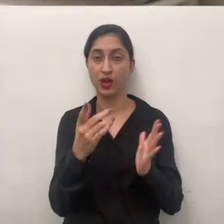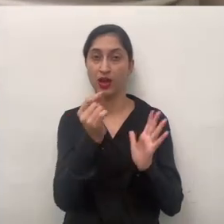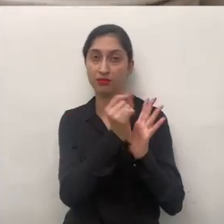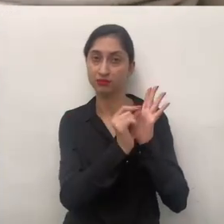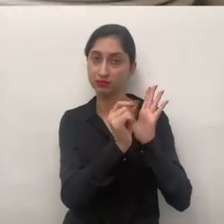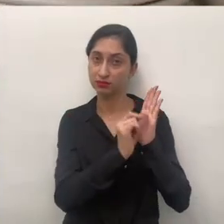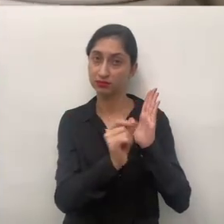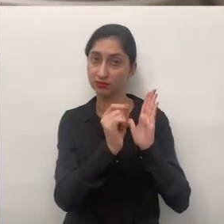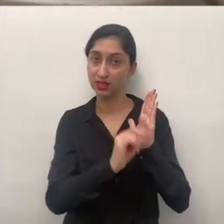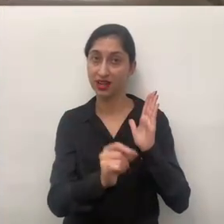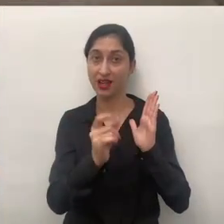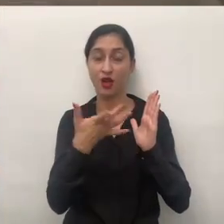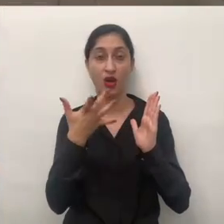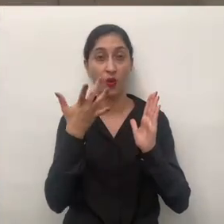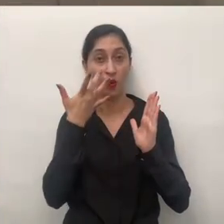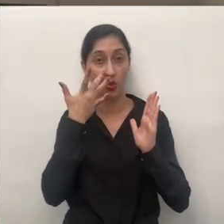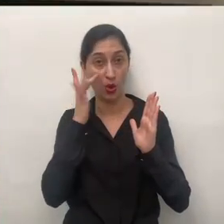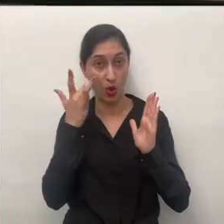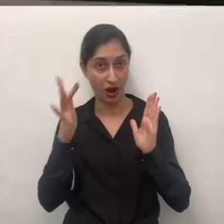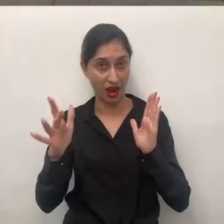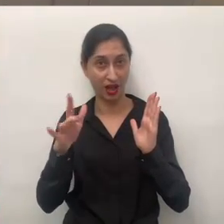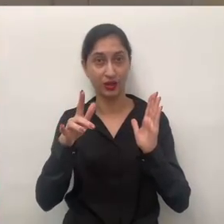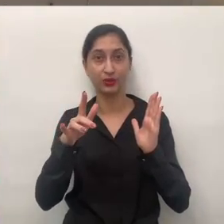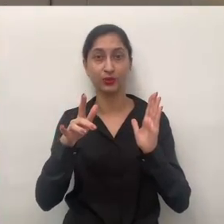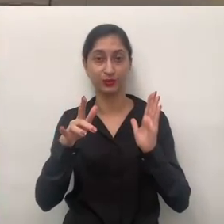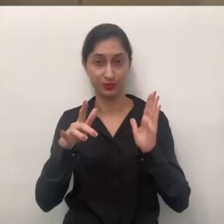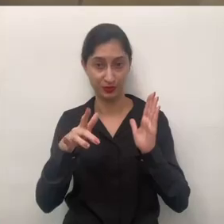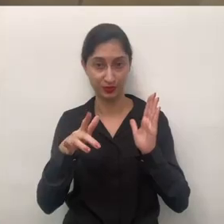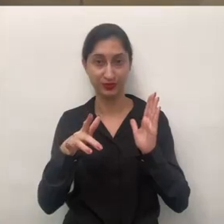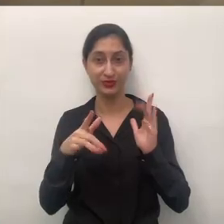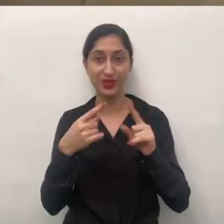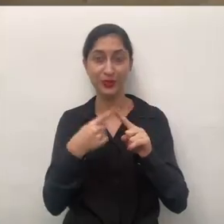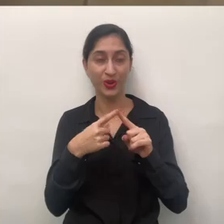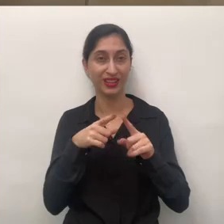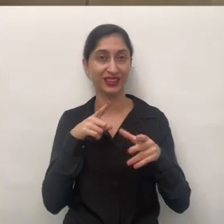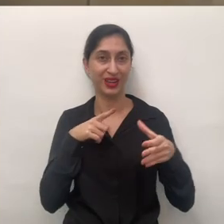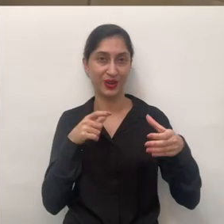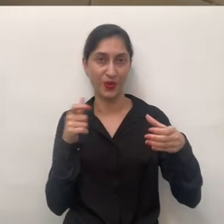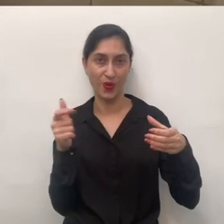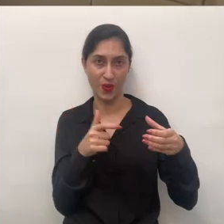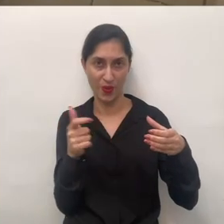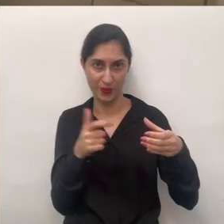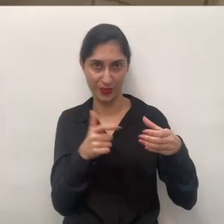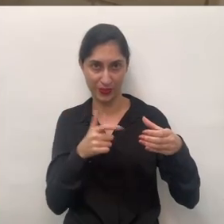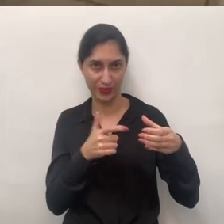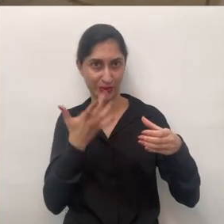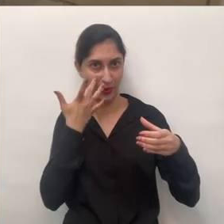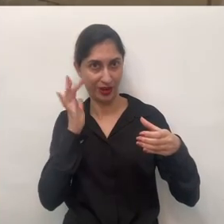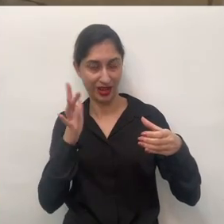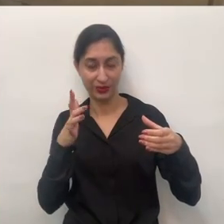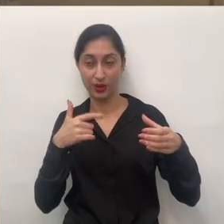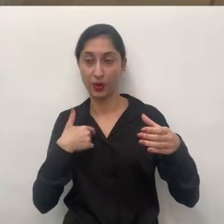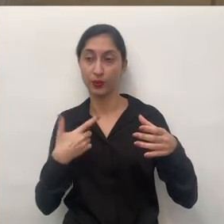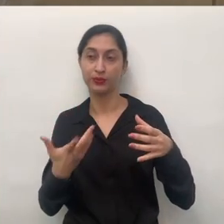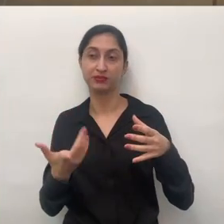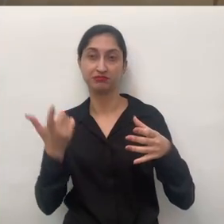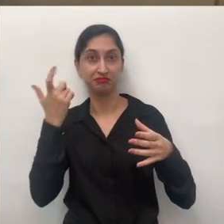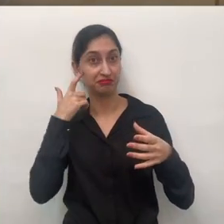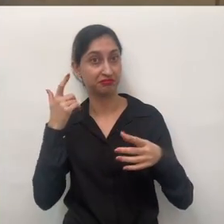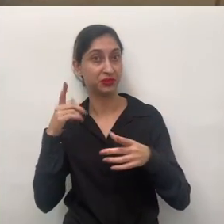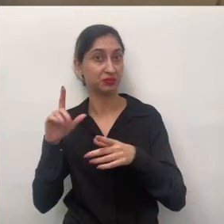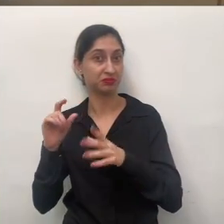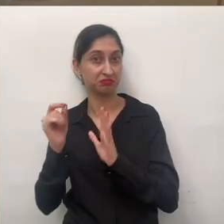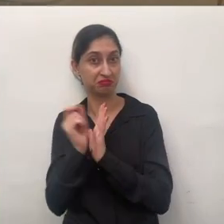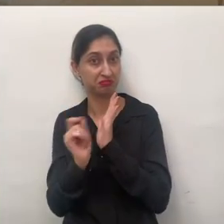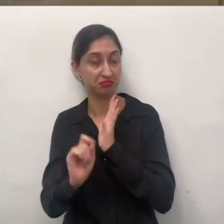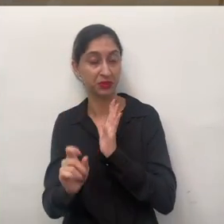o guache dourado, que é justamente o dourado, né? Esse douramento desses copos que me levou a esse douramento.